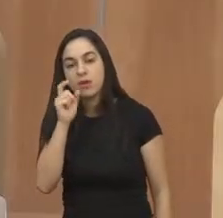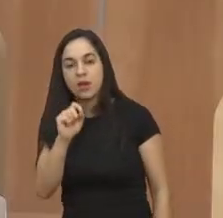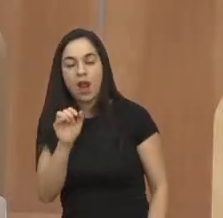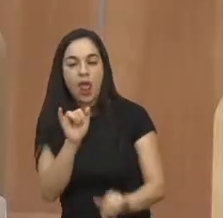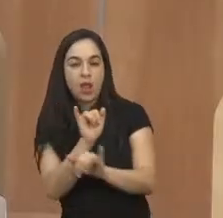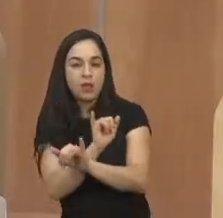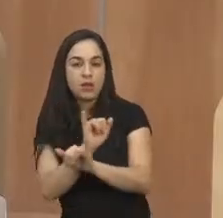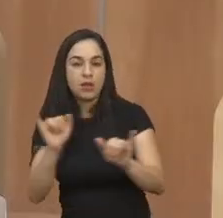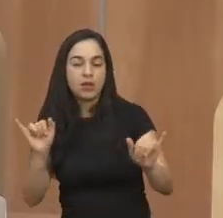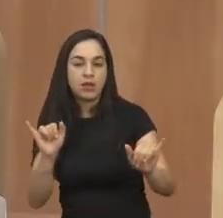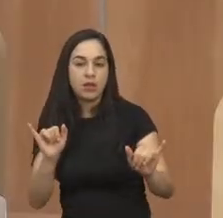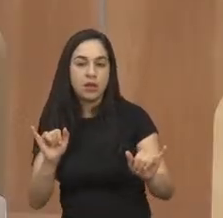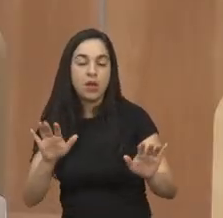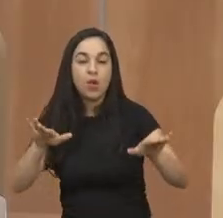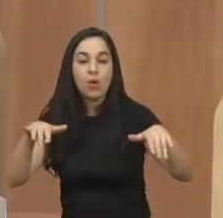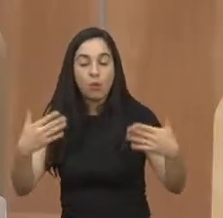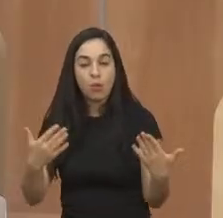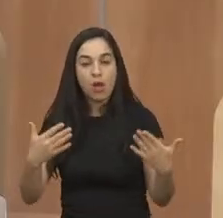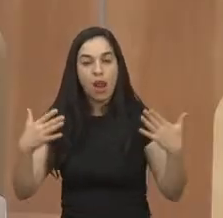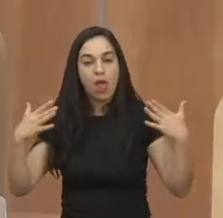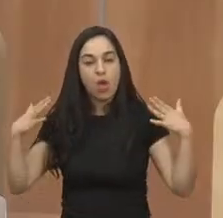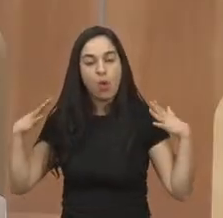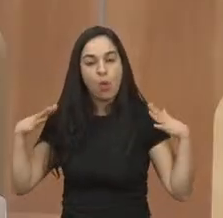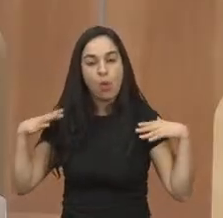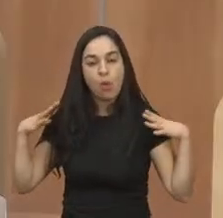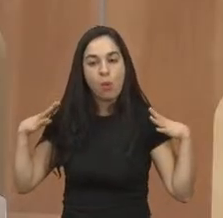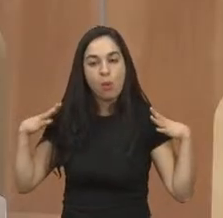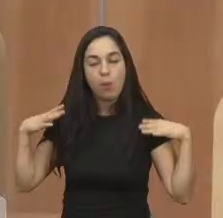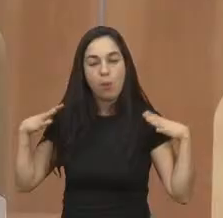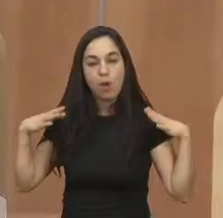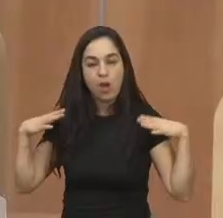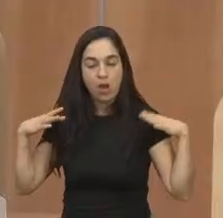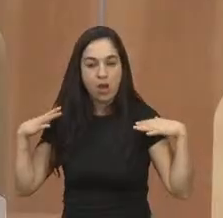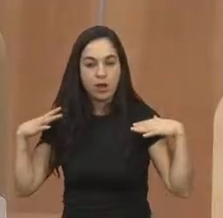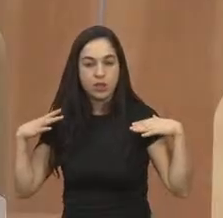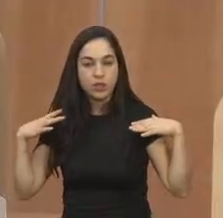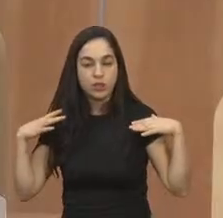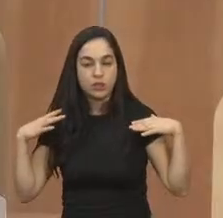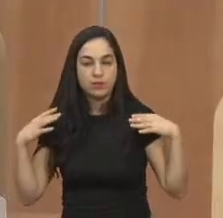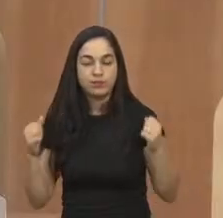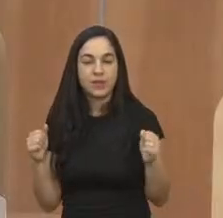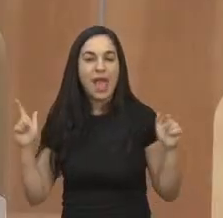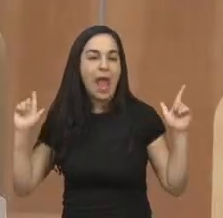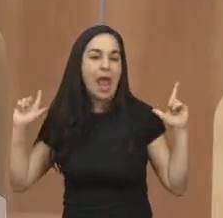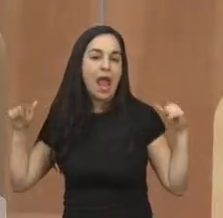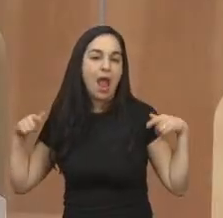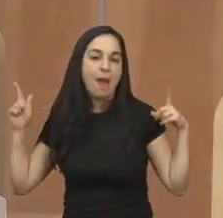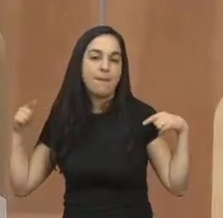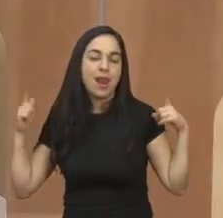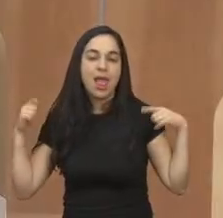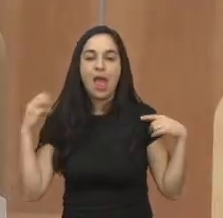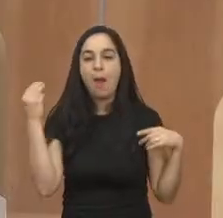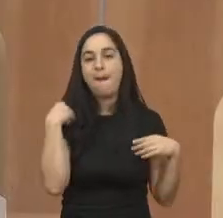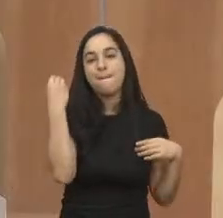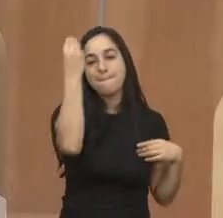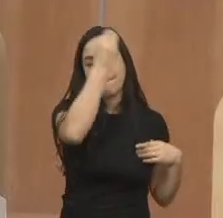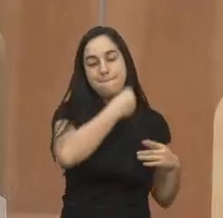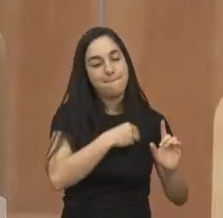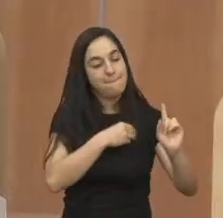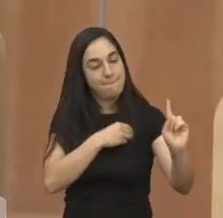anunciação, da visita do anjo Gabriel a Maria, e o anjo Gabriel disse